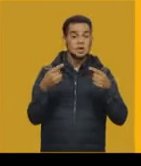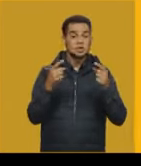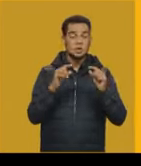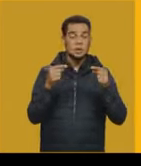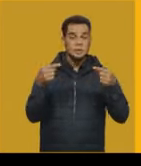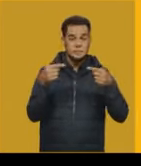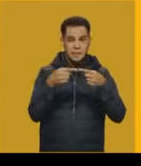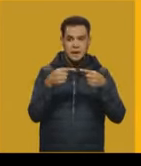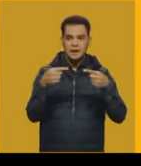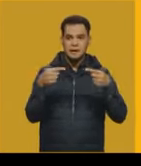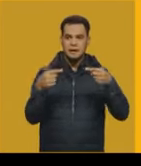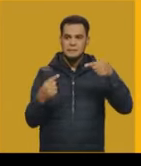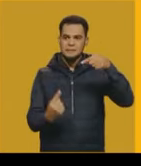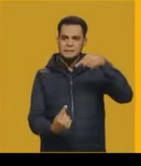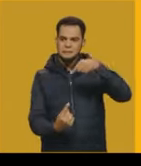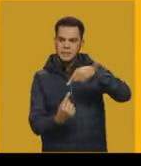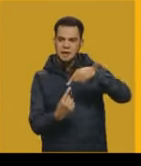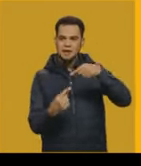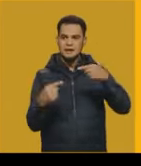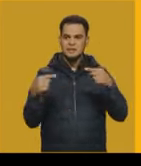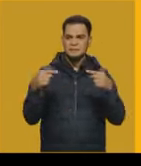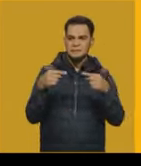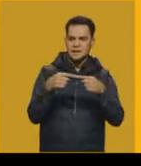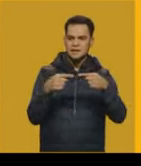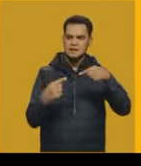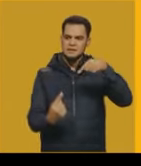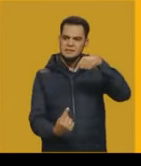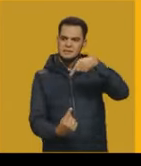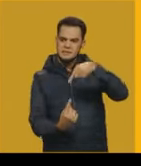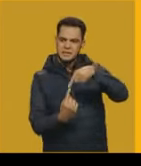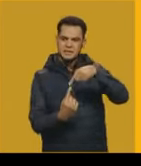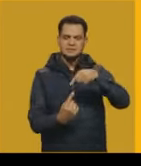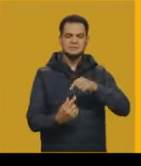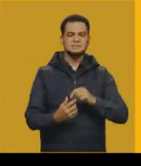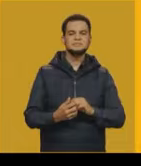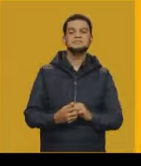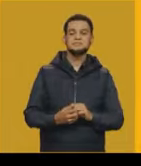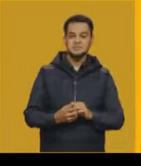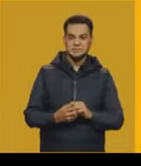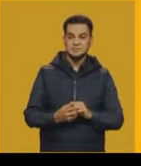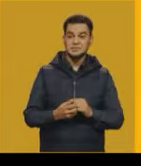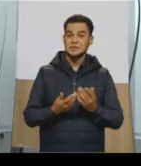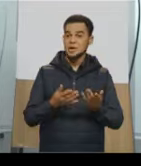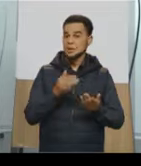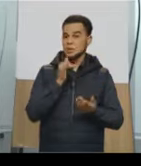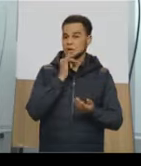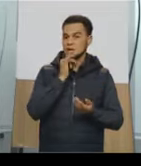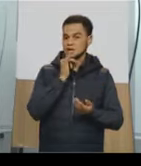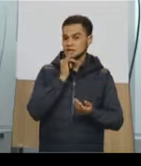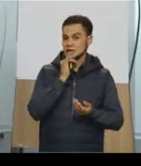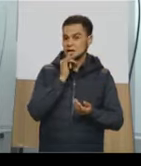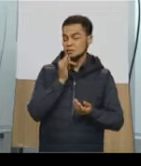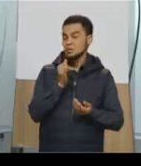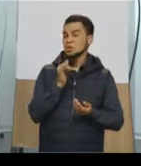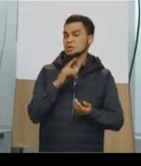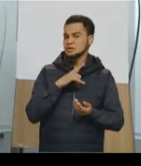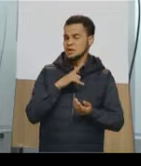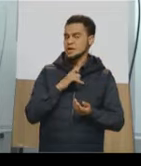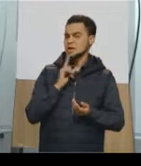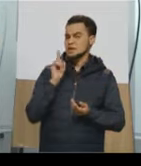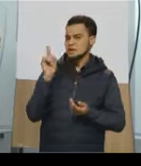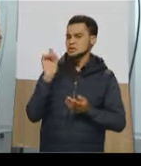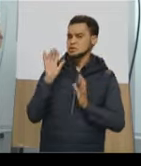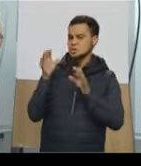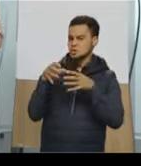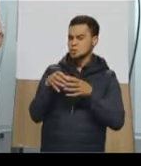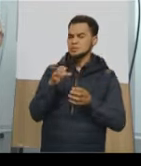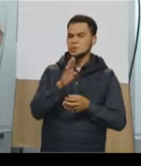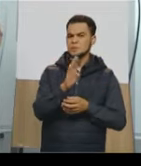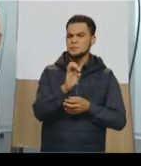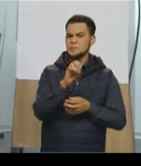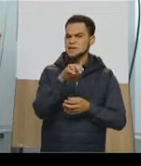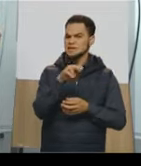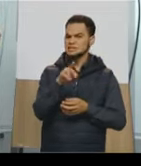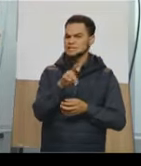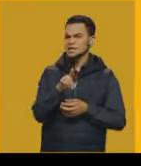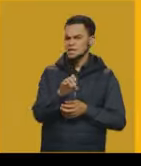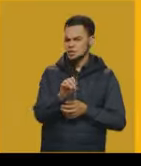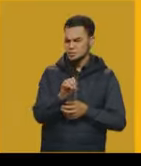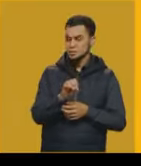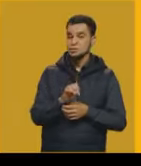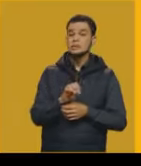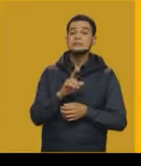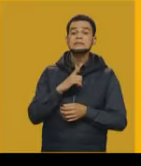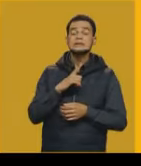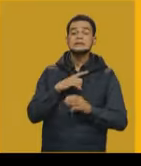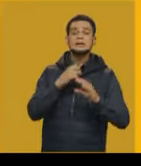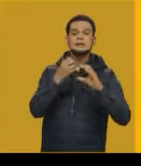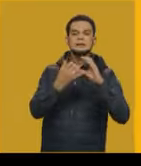apenas em apolares, em solventes apolares, como por exemplo o benzeno. Os alcanos têm uma característica muito